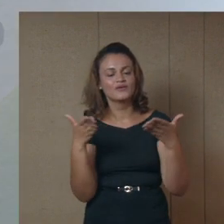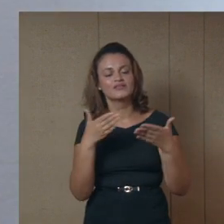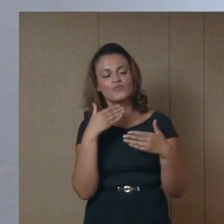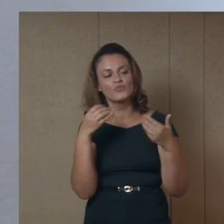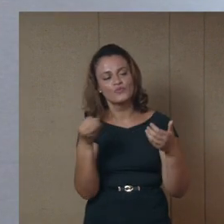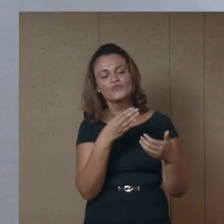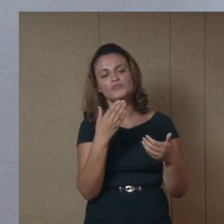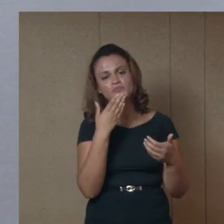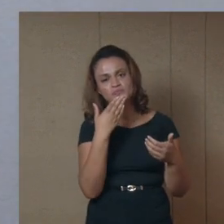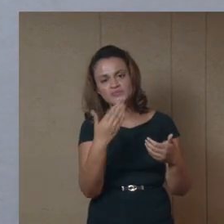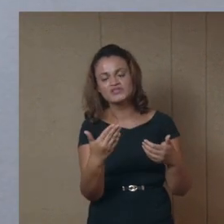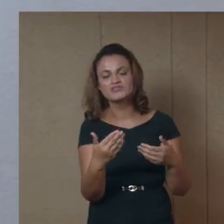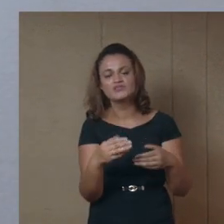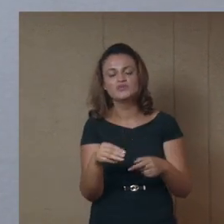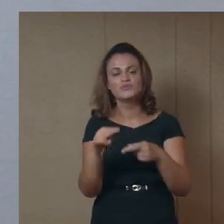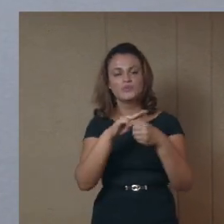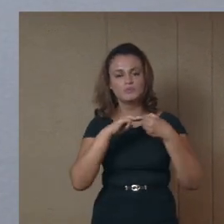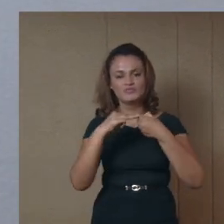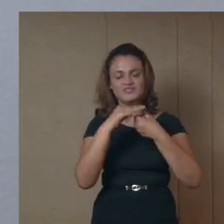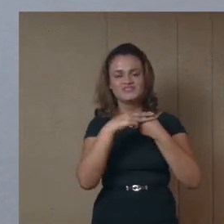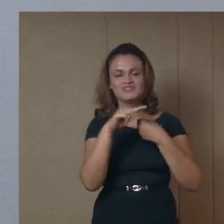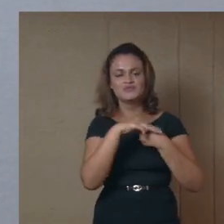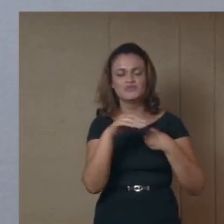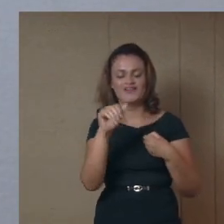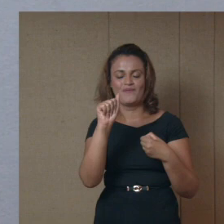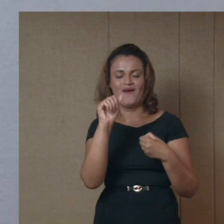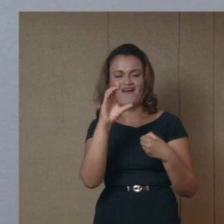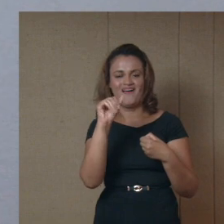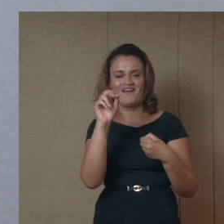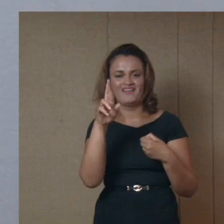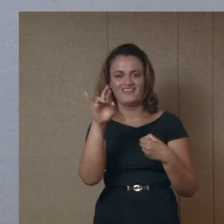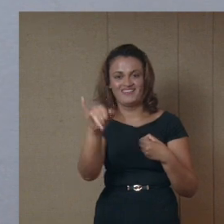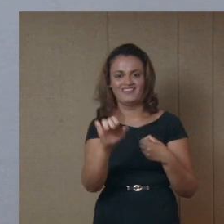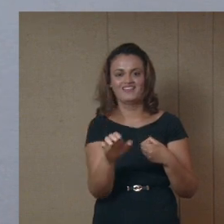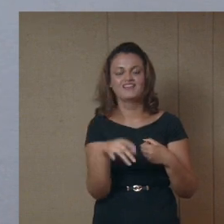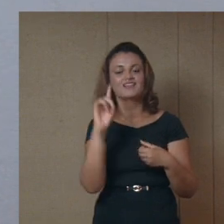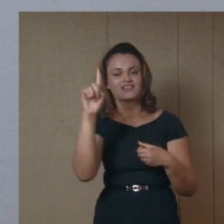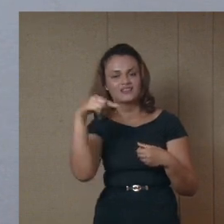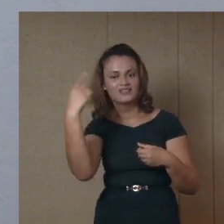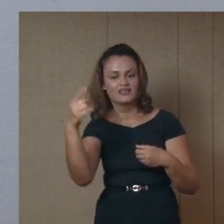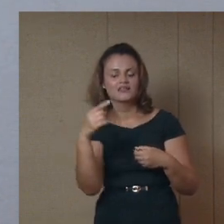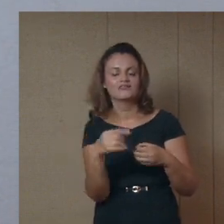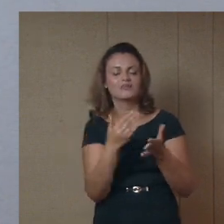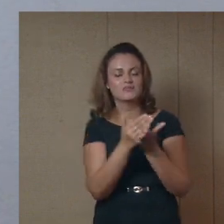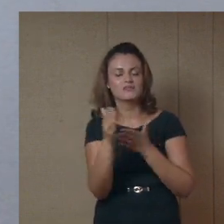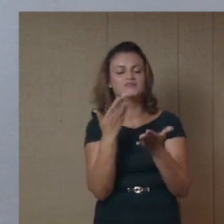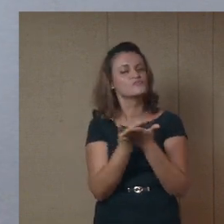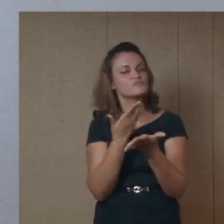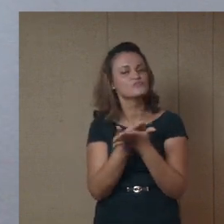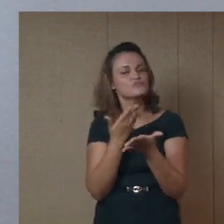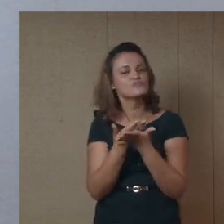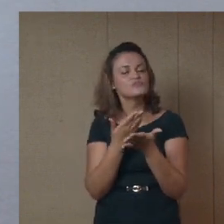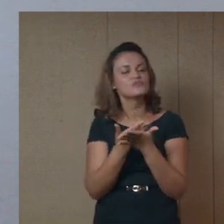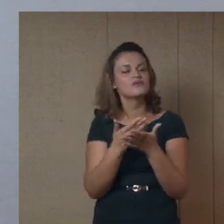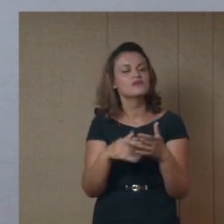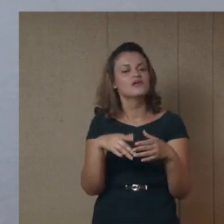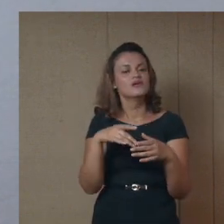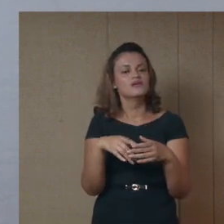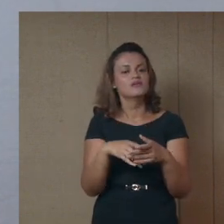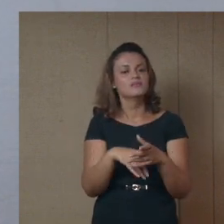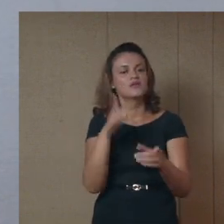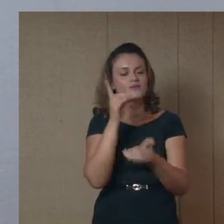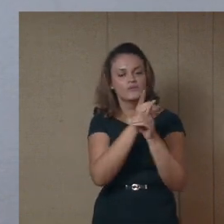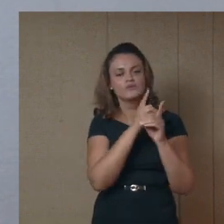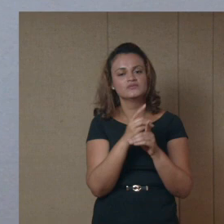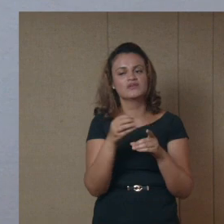novo pedido de um município no acre que o ipea no ano que vem começam os estudos pra identificar se de